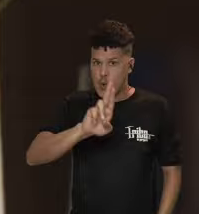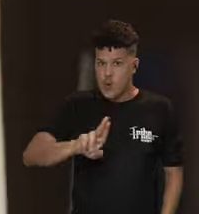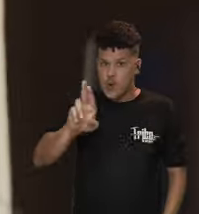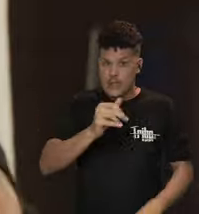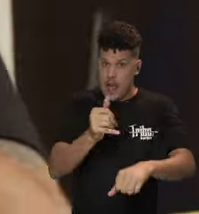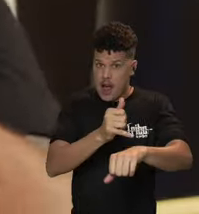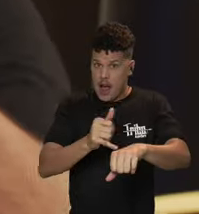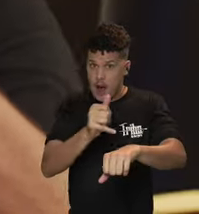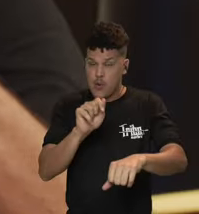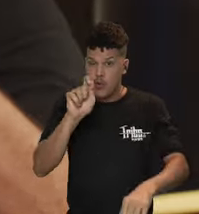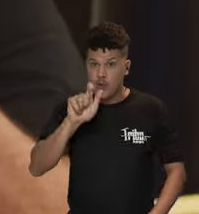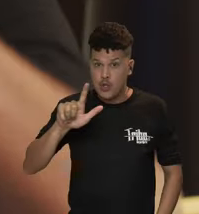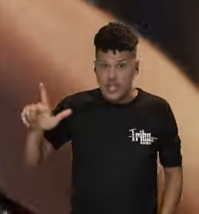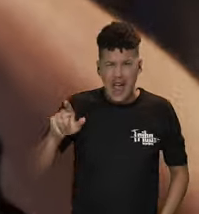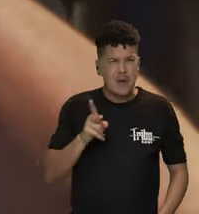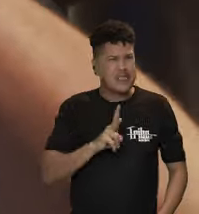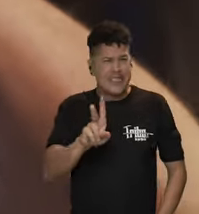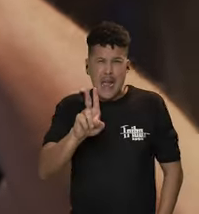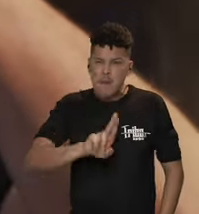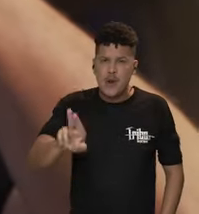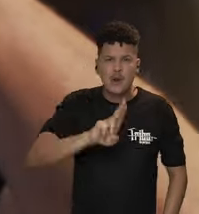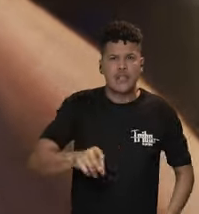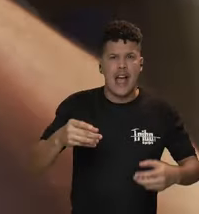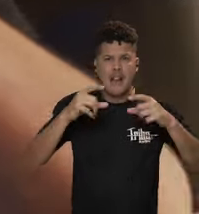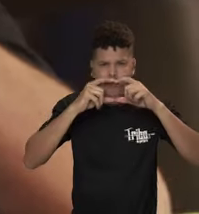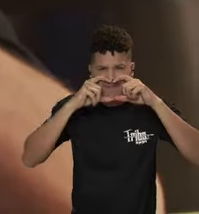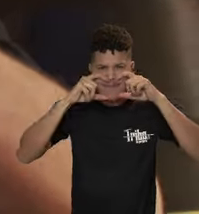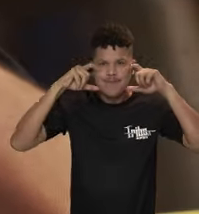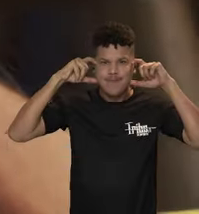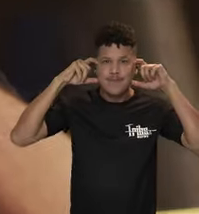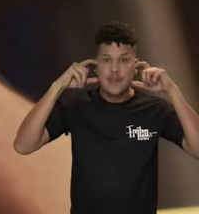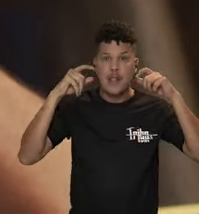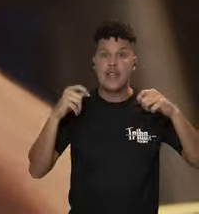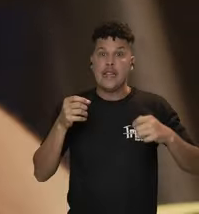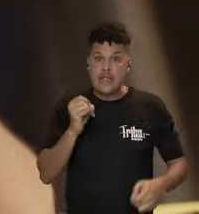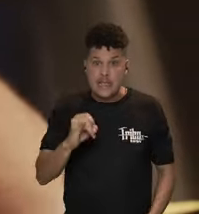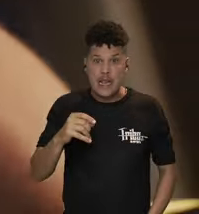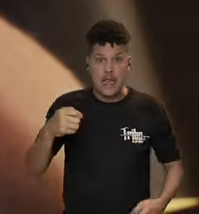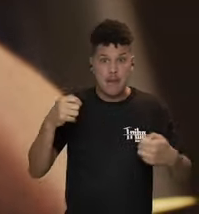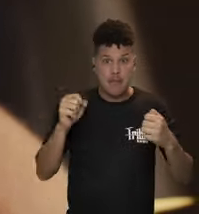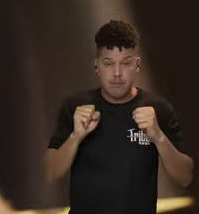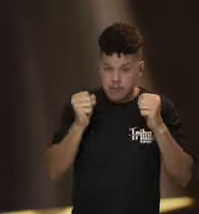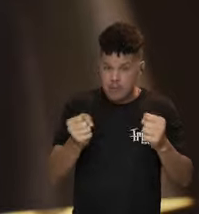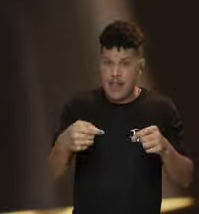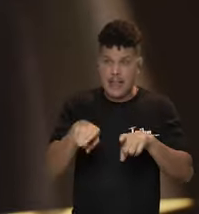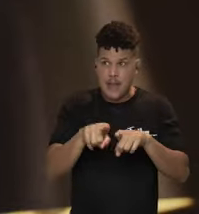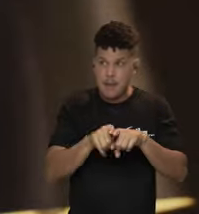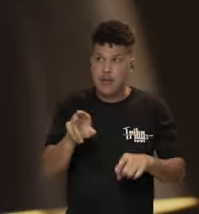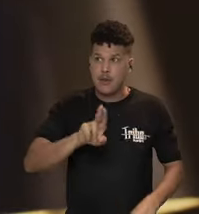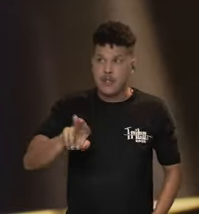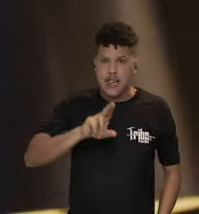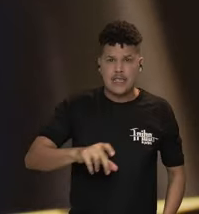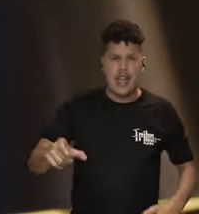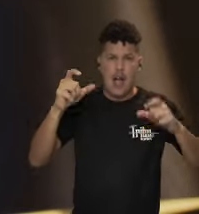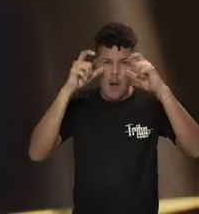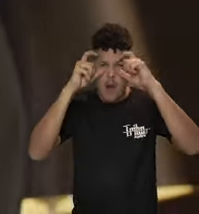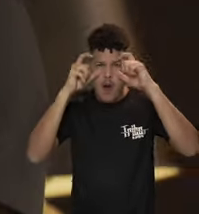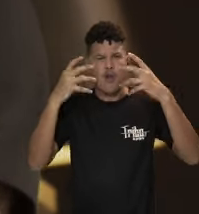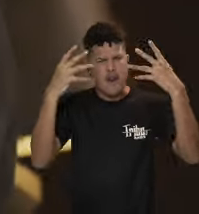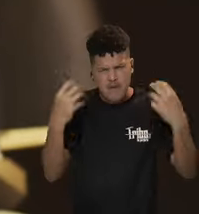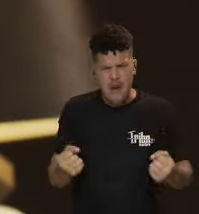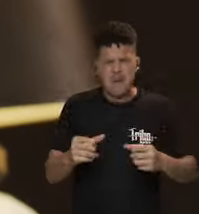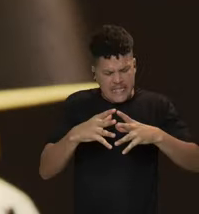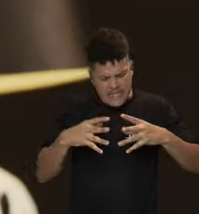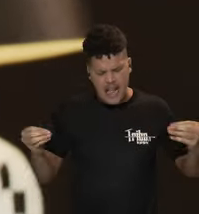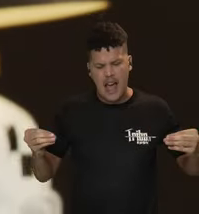Sempre usar máscara, mano. Se puder, sempre meter um óculos. Máscara, óculos. Vamos sarar essa doença aí,